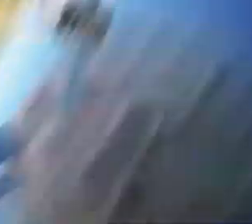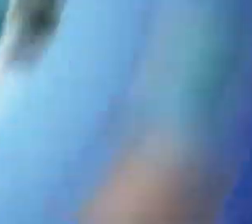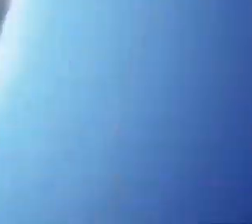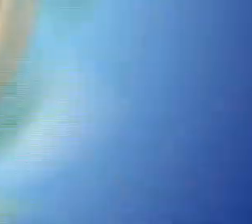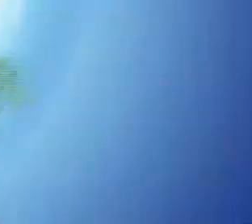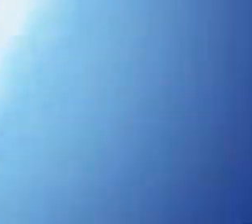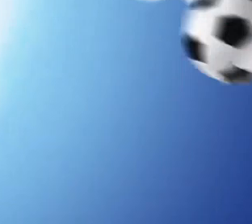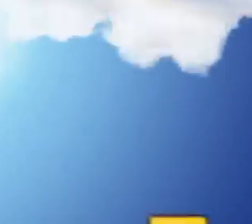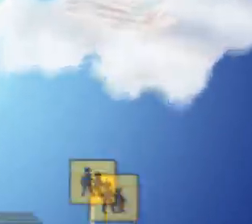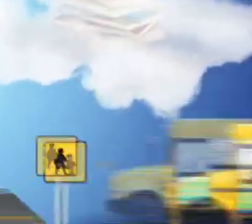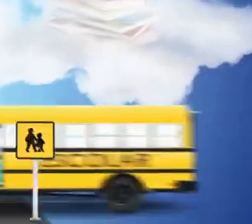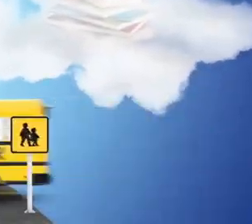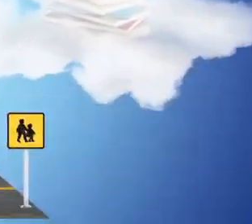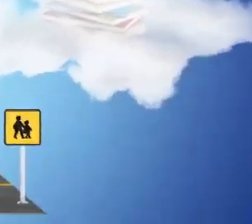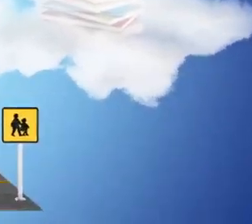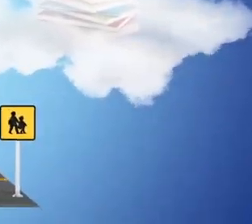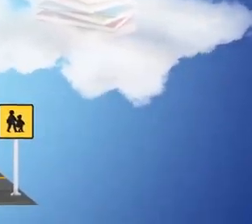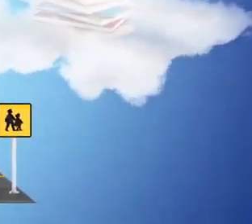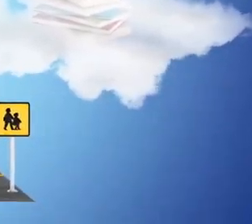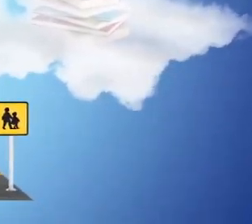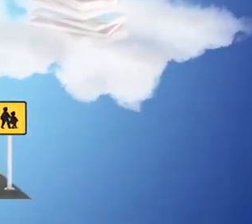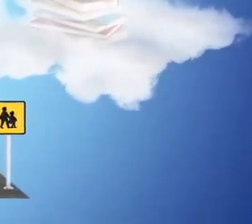E aí